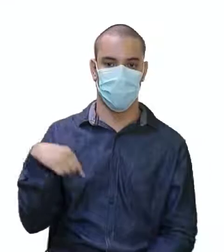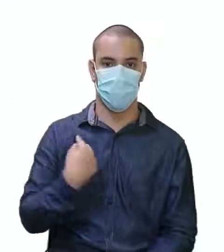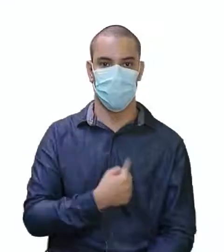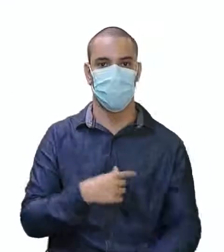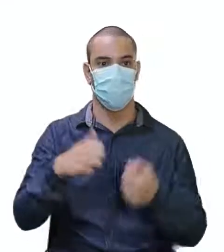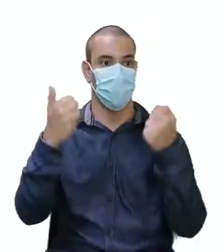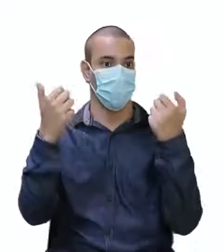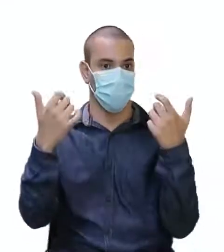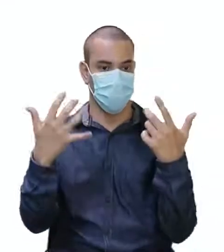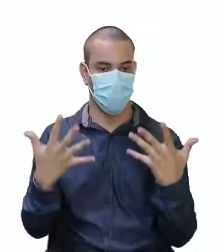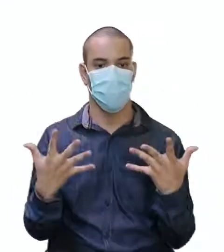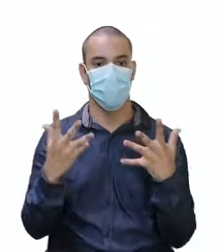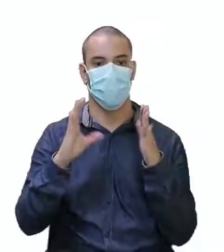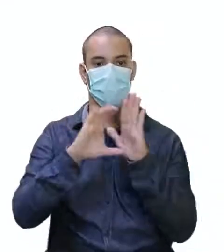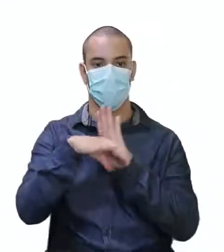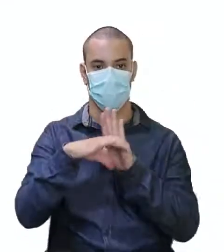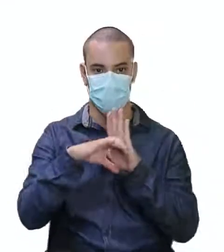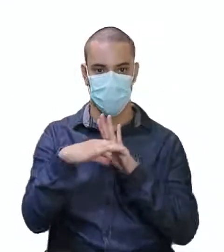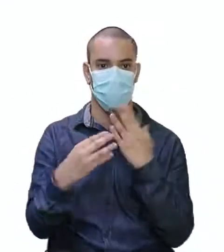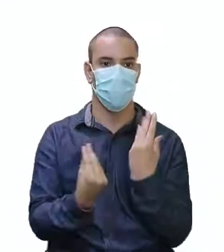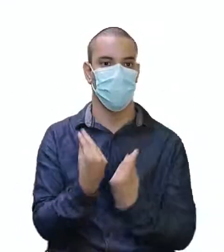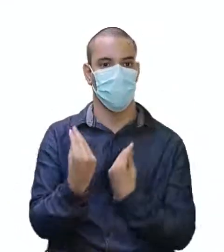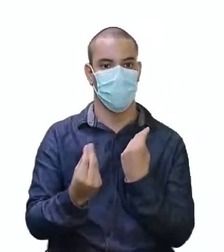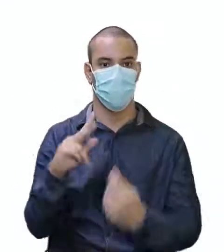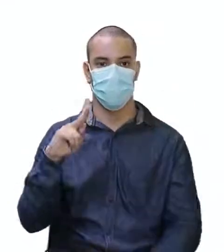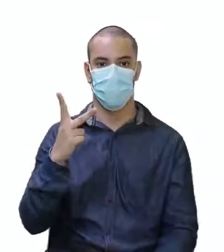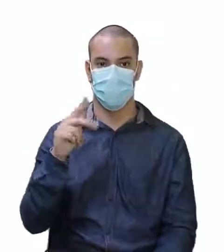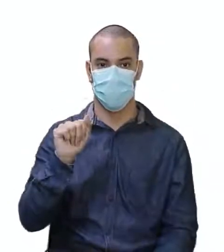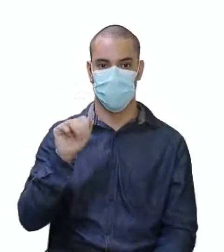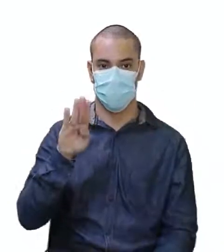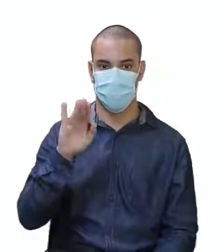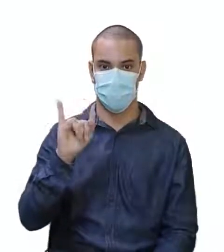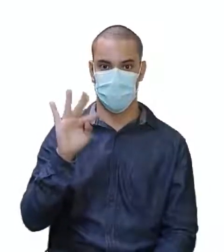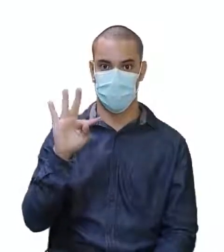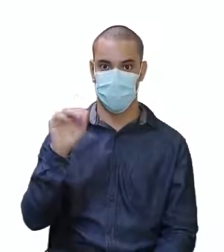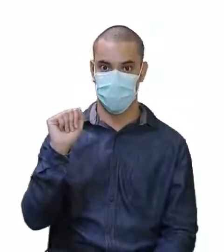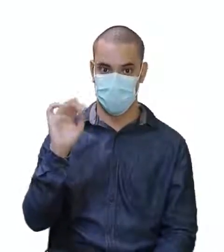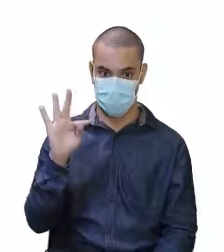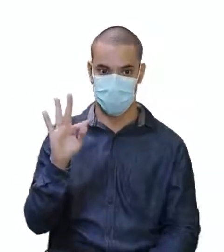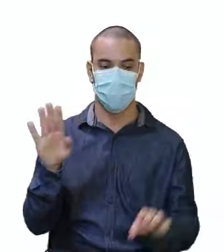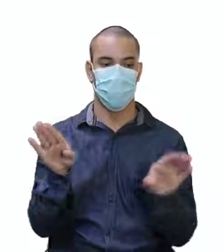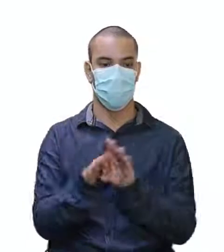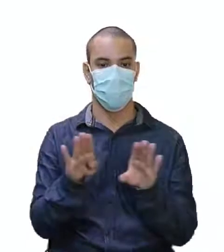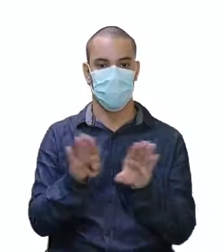vai conceituar hábitat, né, e